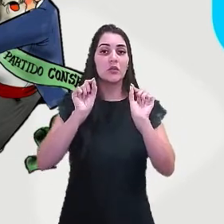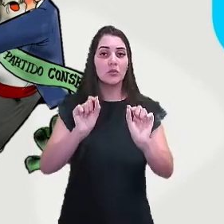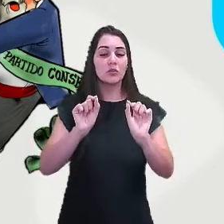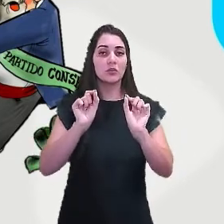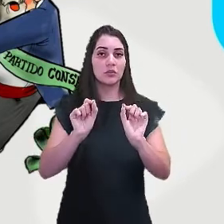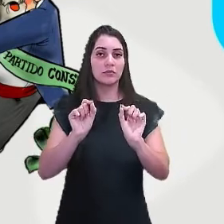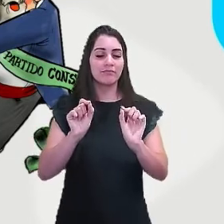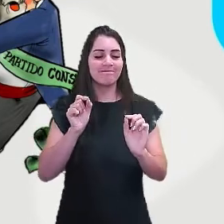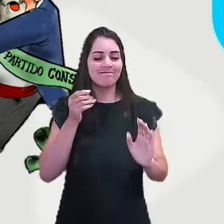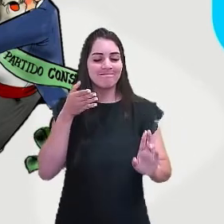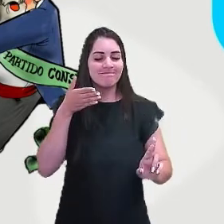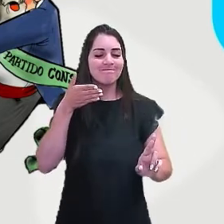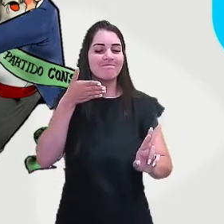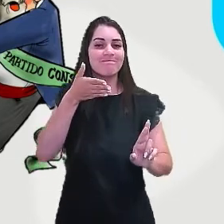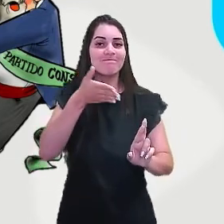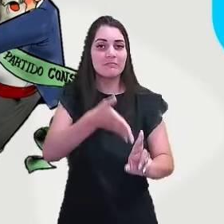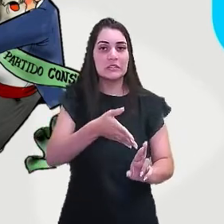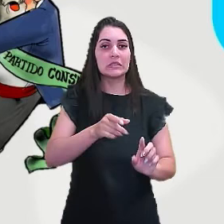diretamente